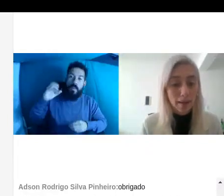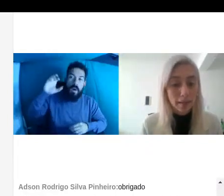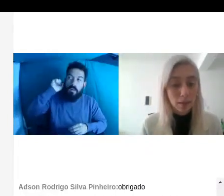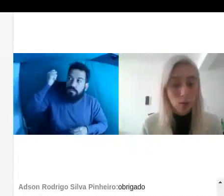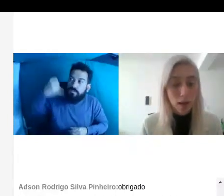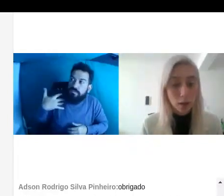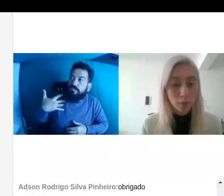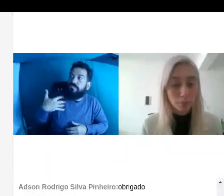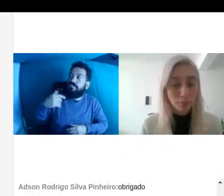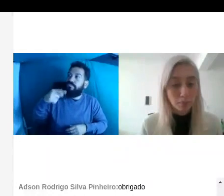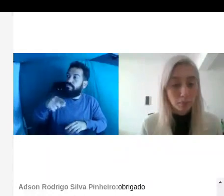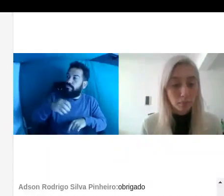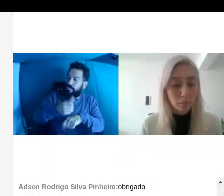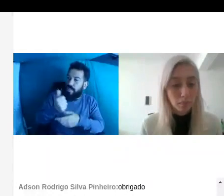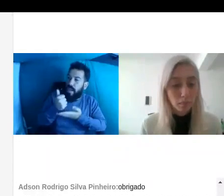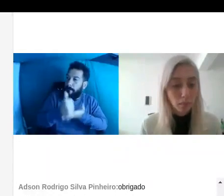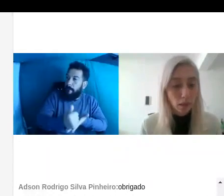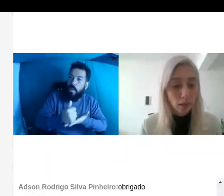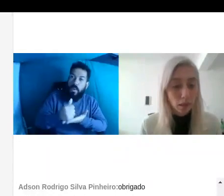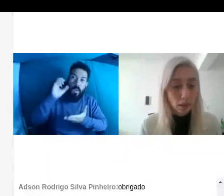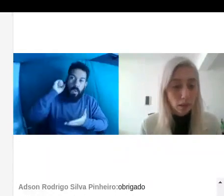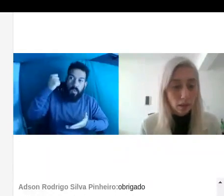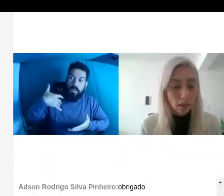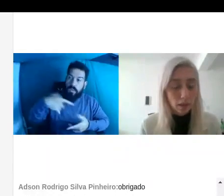essa linguagem?